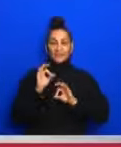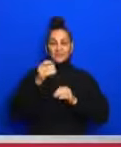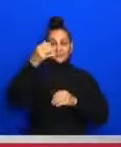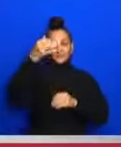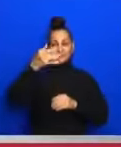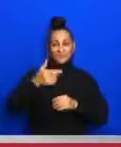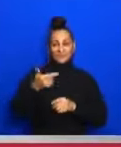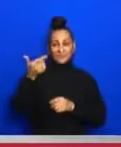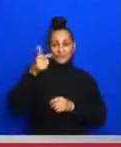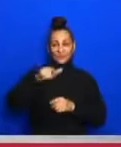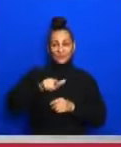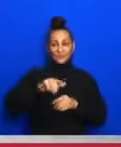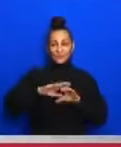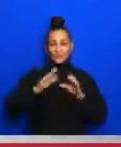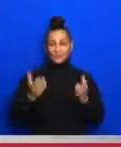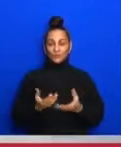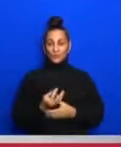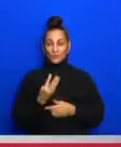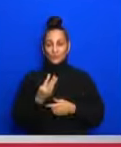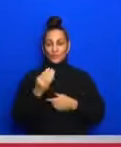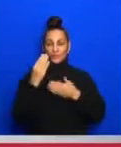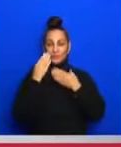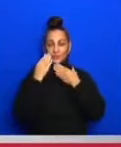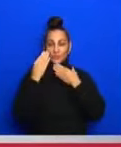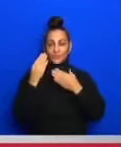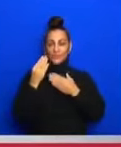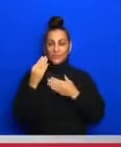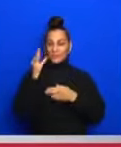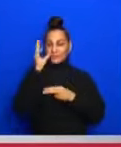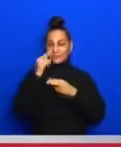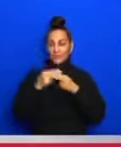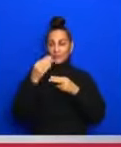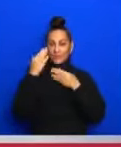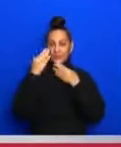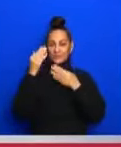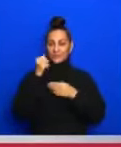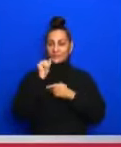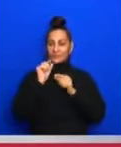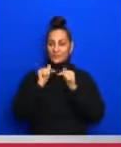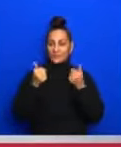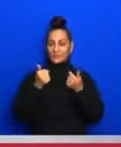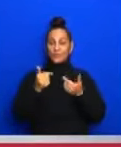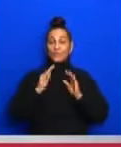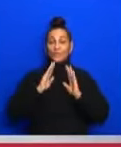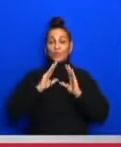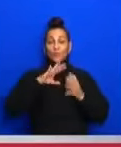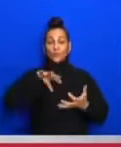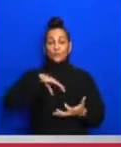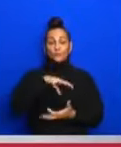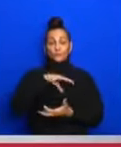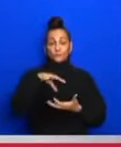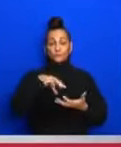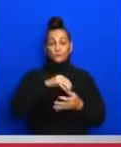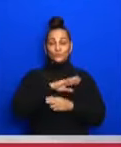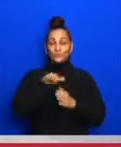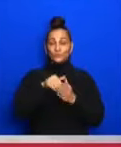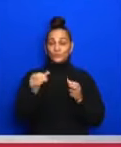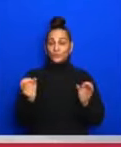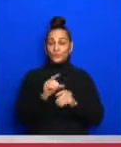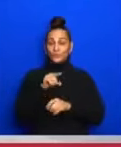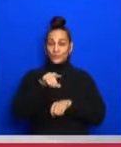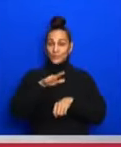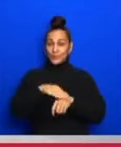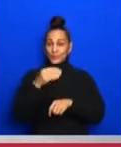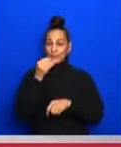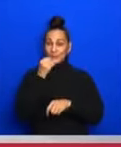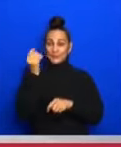sendo recolocadas no suporte em cima do globo número 3. Obrigado, André. Obrigado, Patrícia. O globo já foi ligado. Tudo pronto. Você